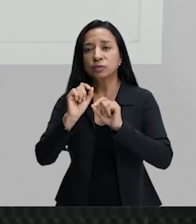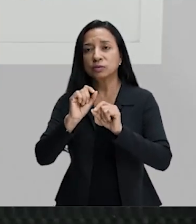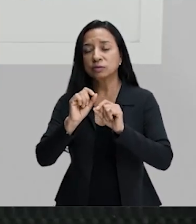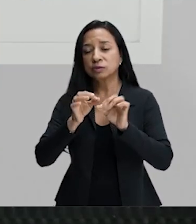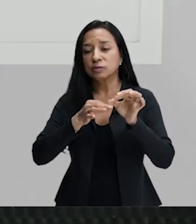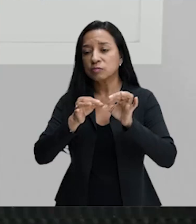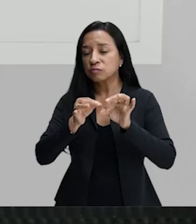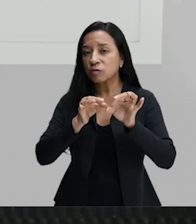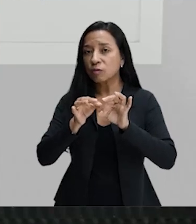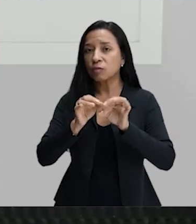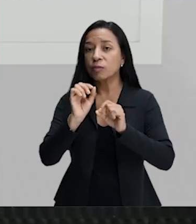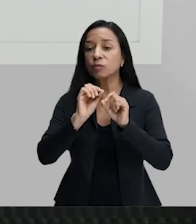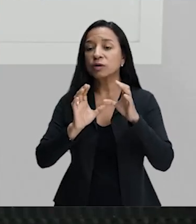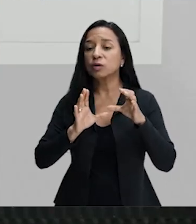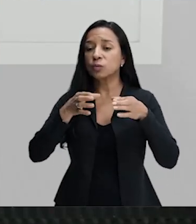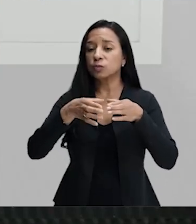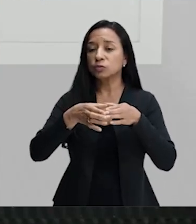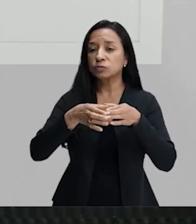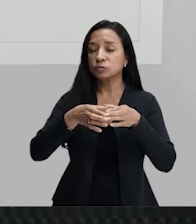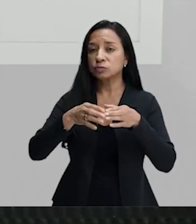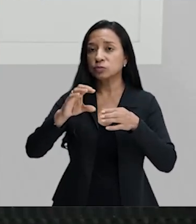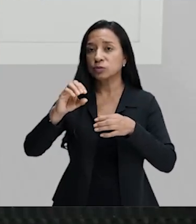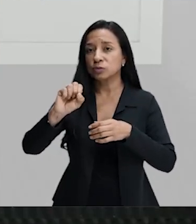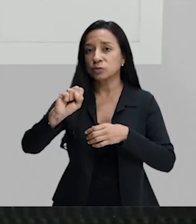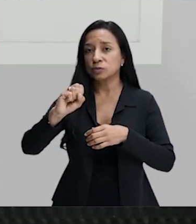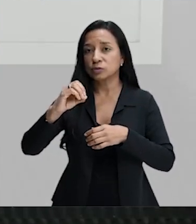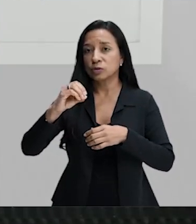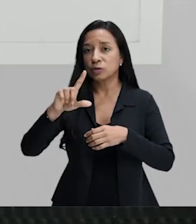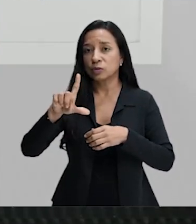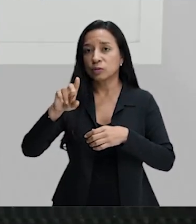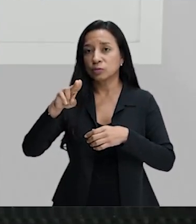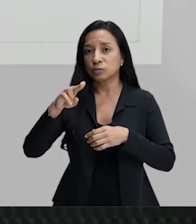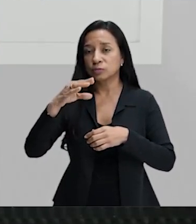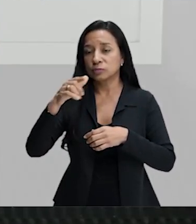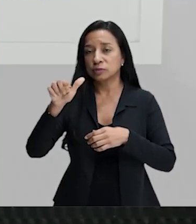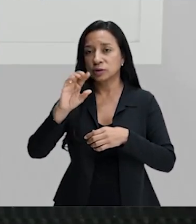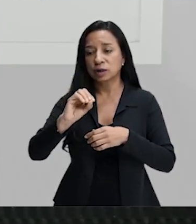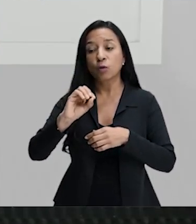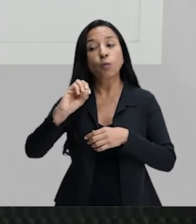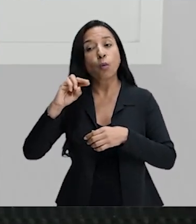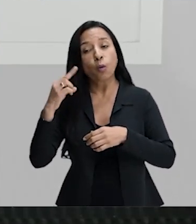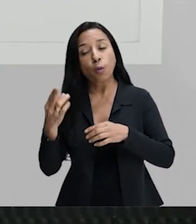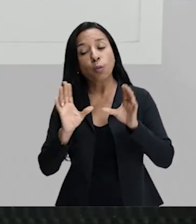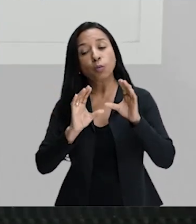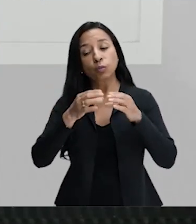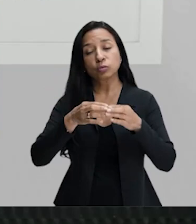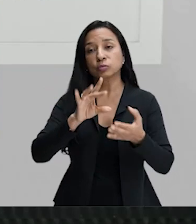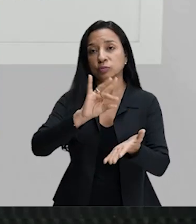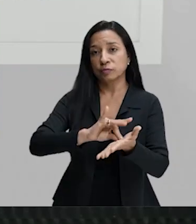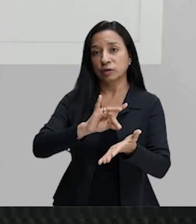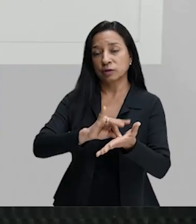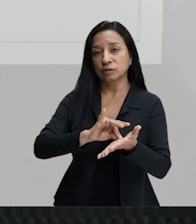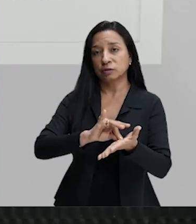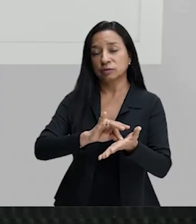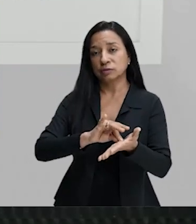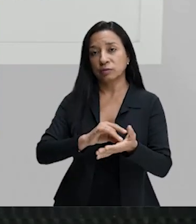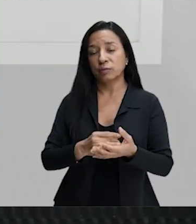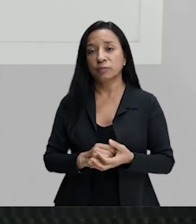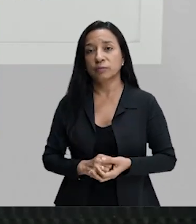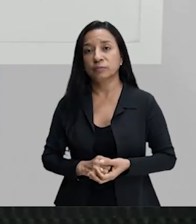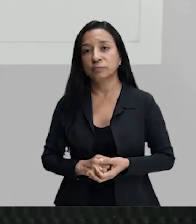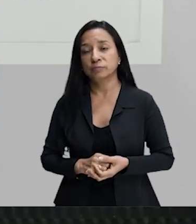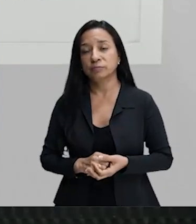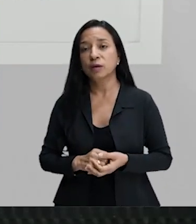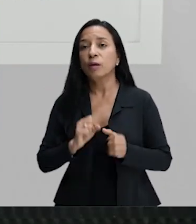formam o que nós chamamos de conjunto solução ou conjunto verdade. Tá? Esse conjunto solução